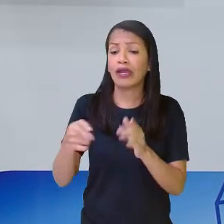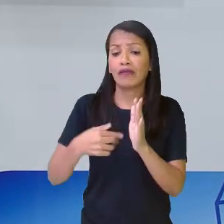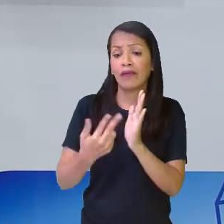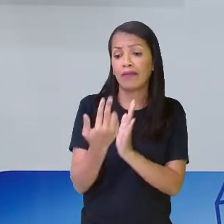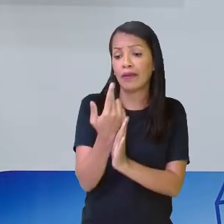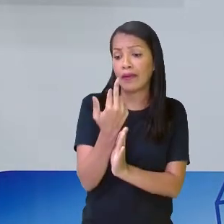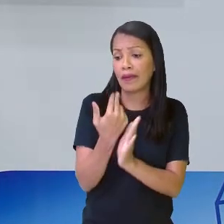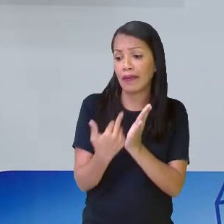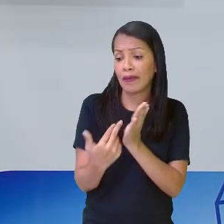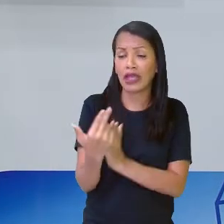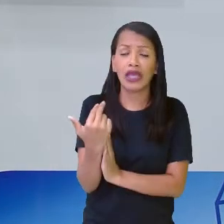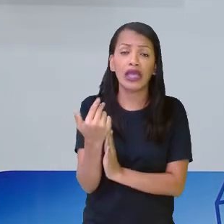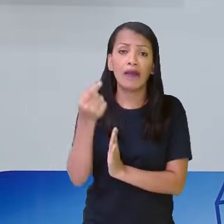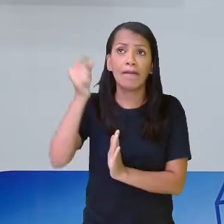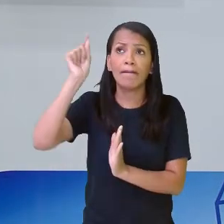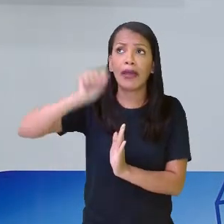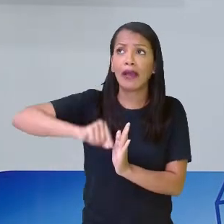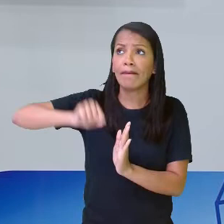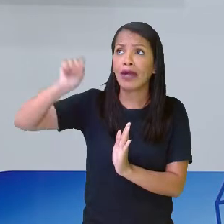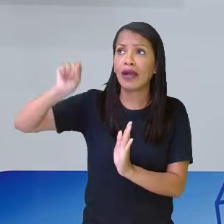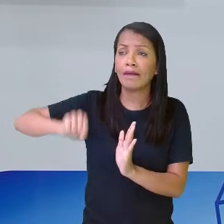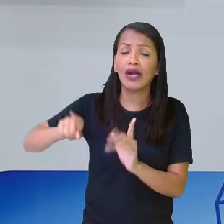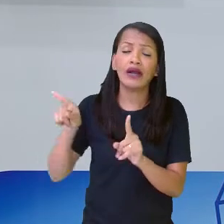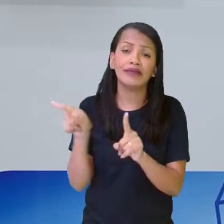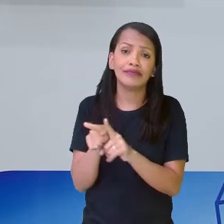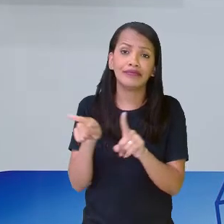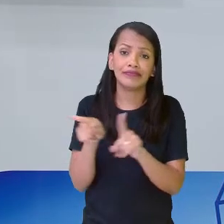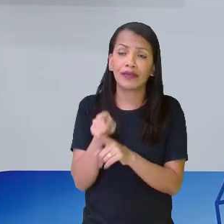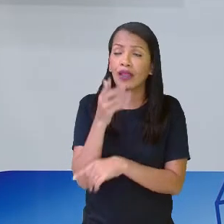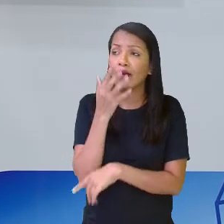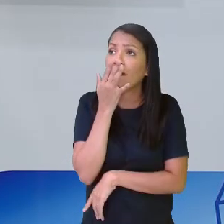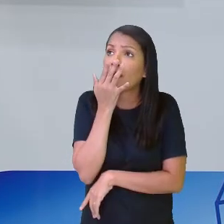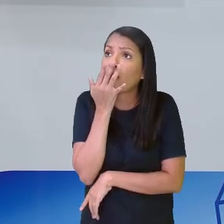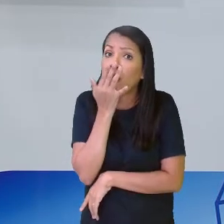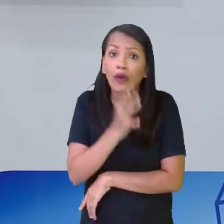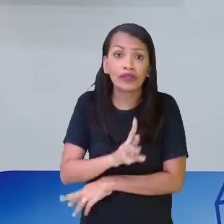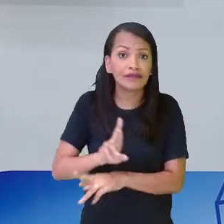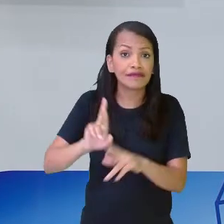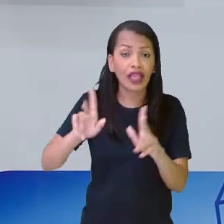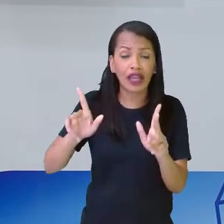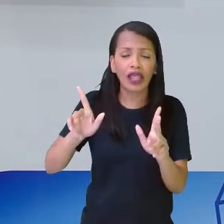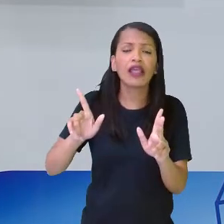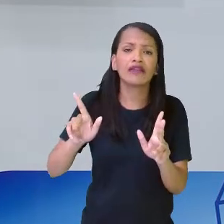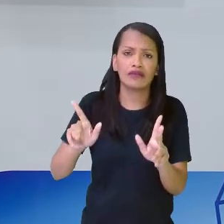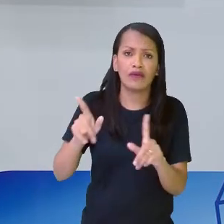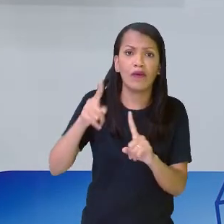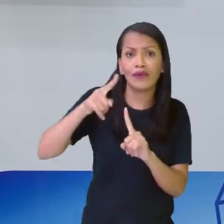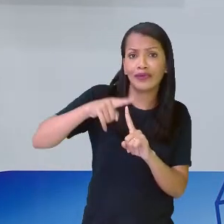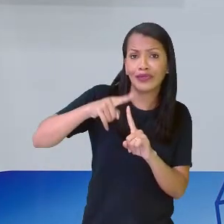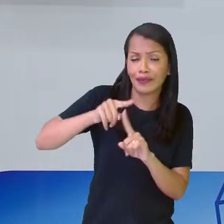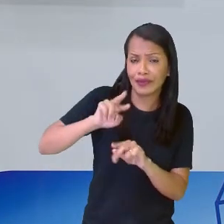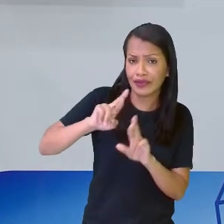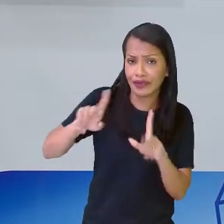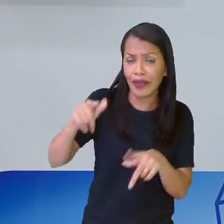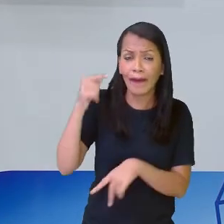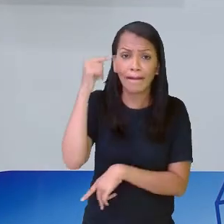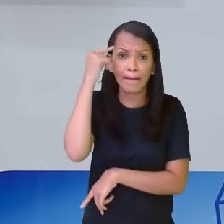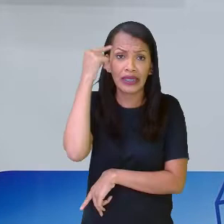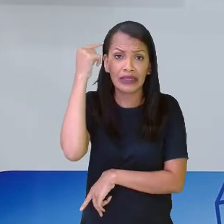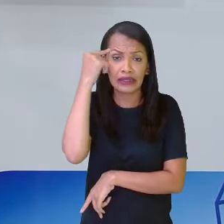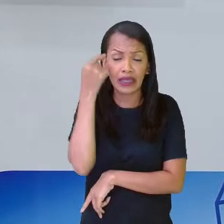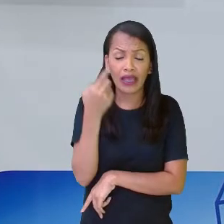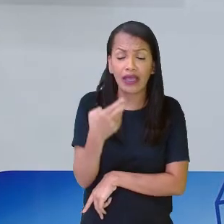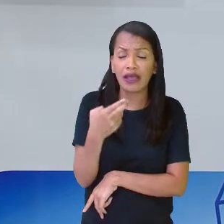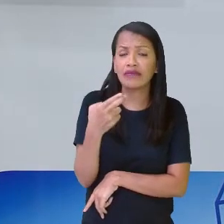com cores diferentes, com estilos diferentes. Então, se a gente pensar num grupo aqui de 30 pessoas, imagina isso numa cidade,